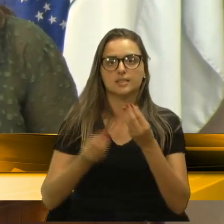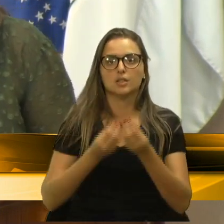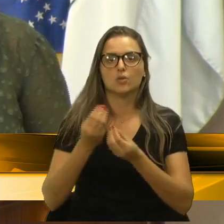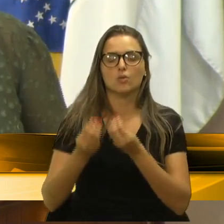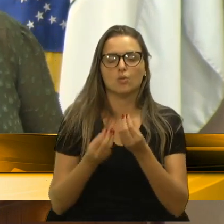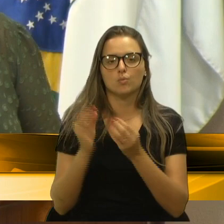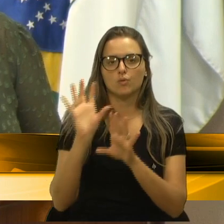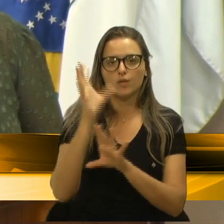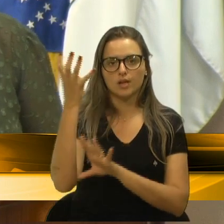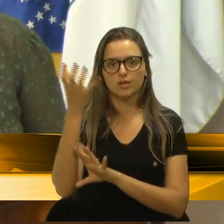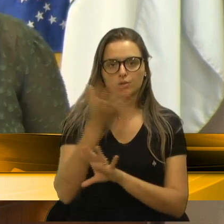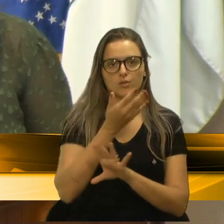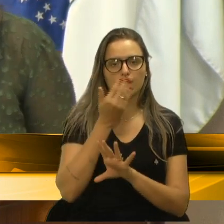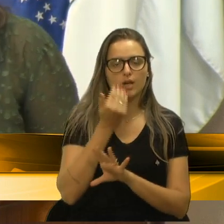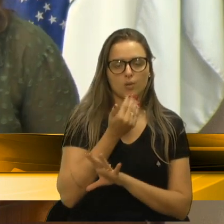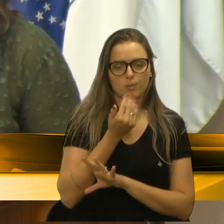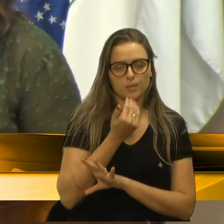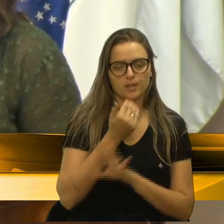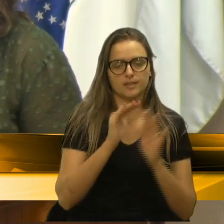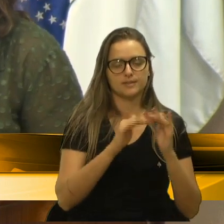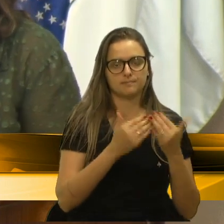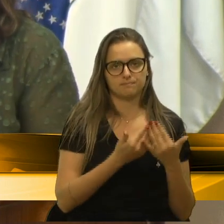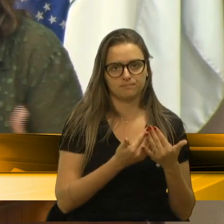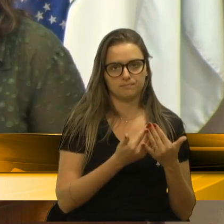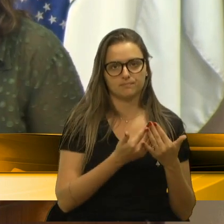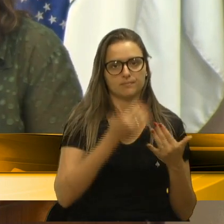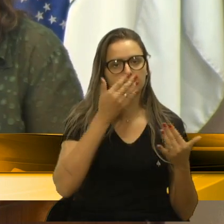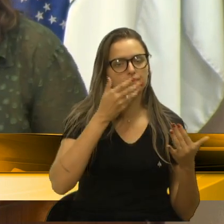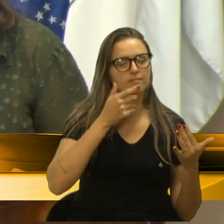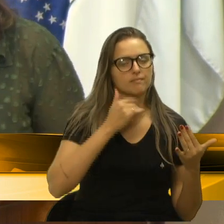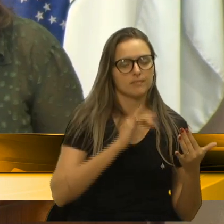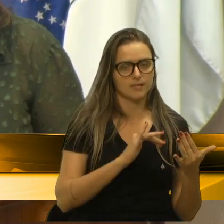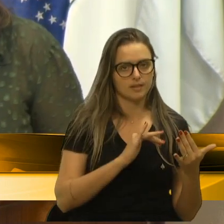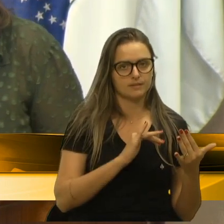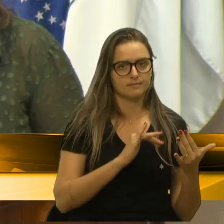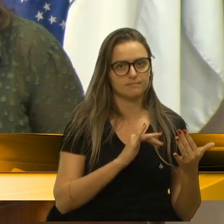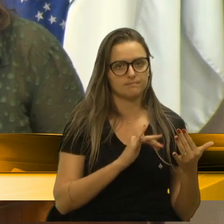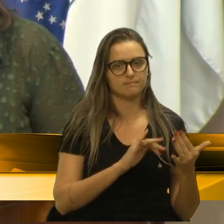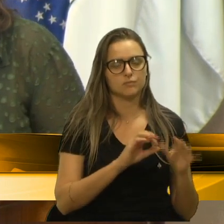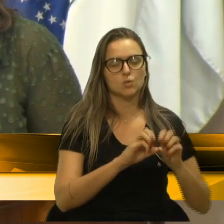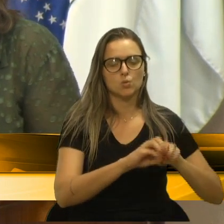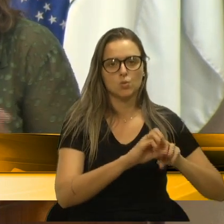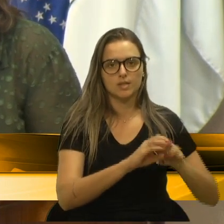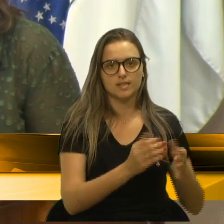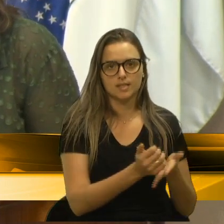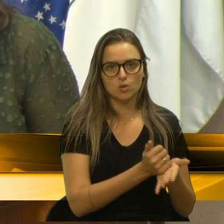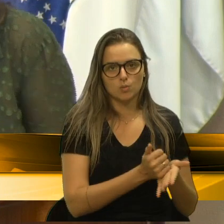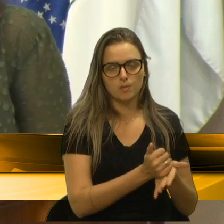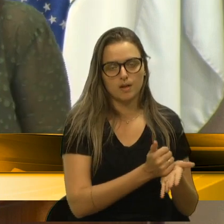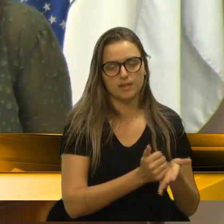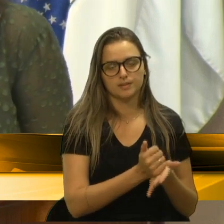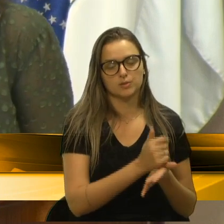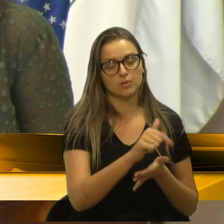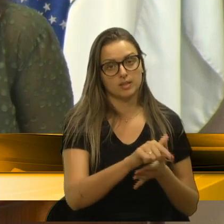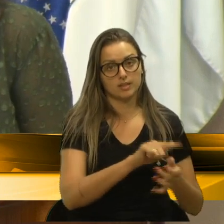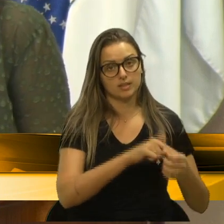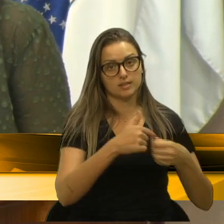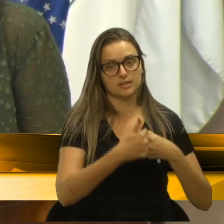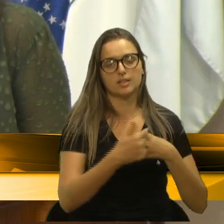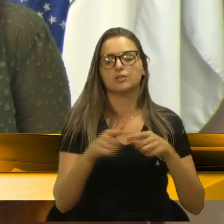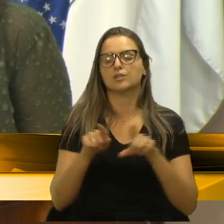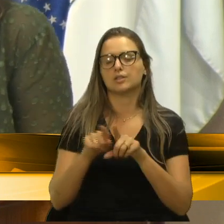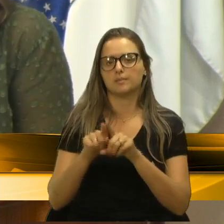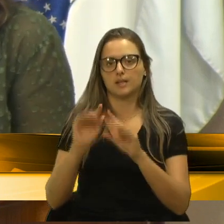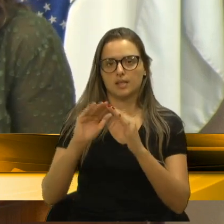essa questão da alimentação nas escolas da educação infantil aqui no município e as